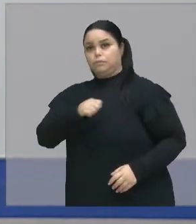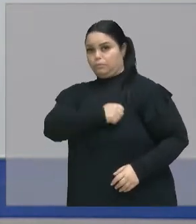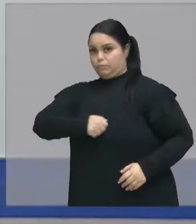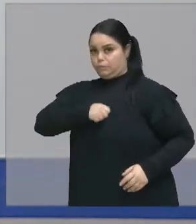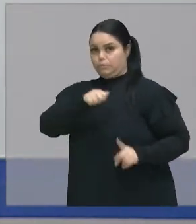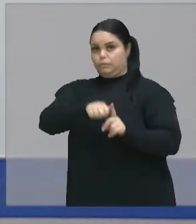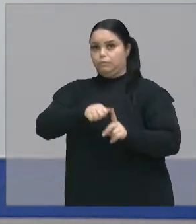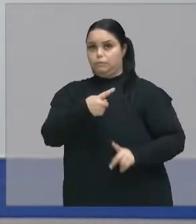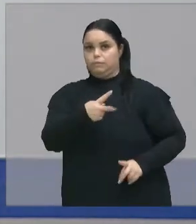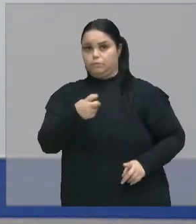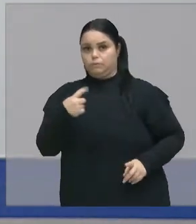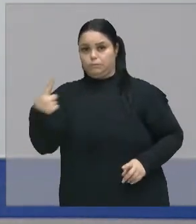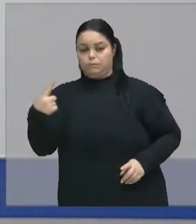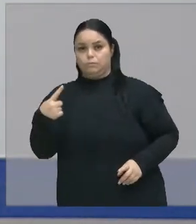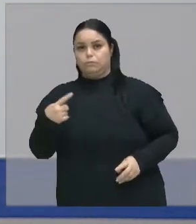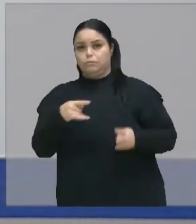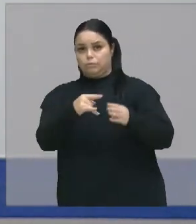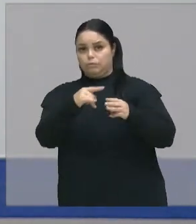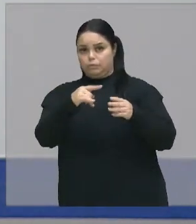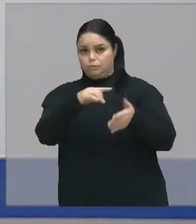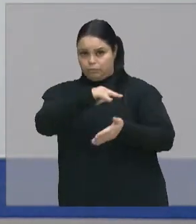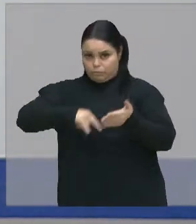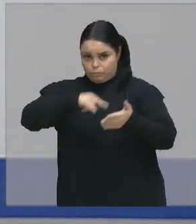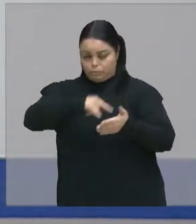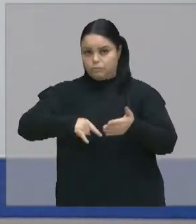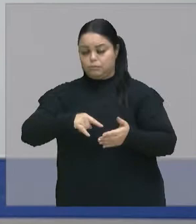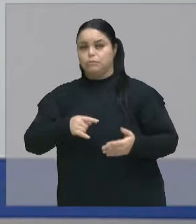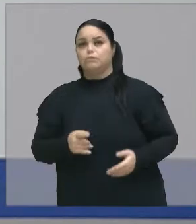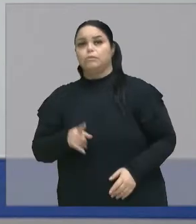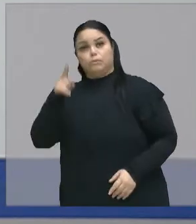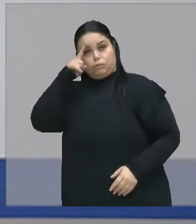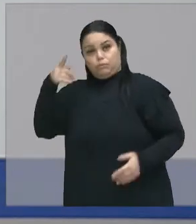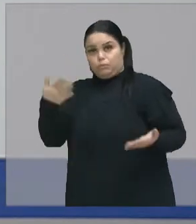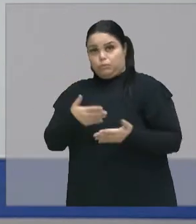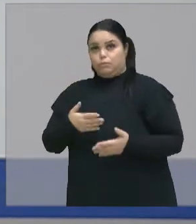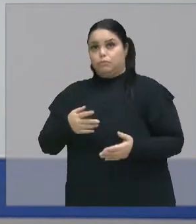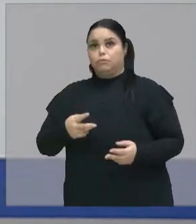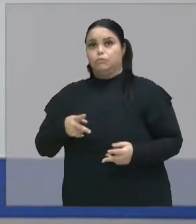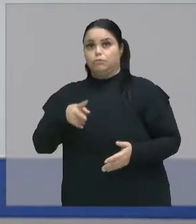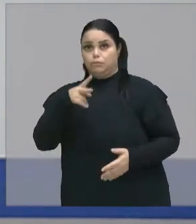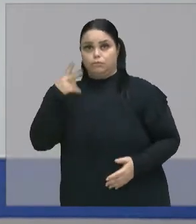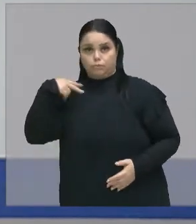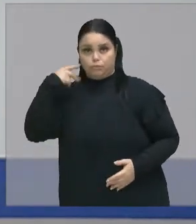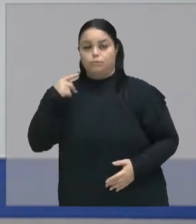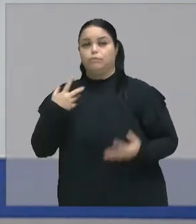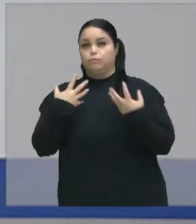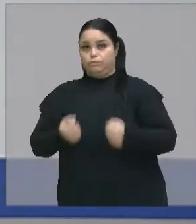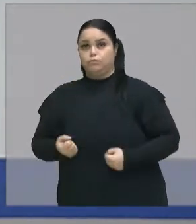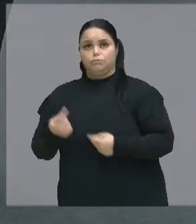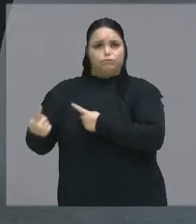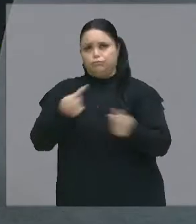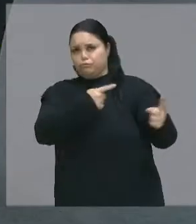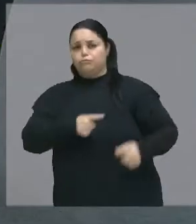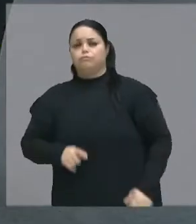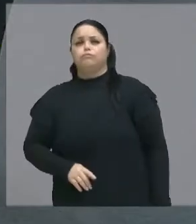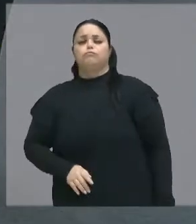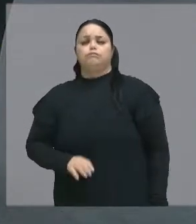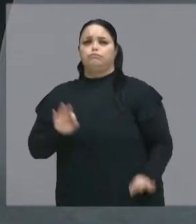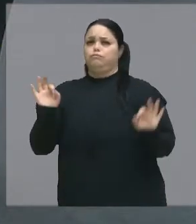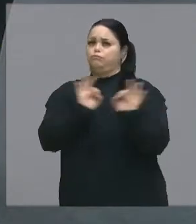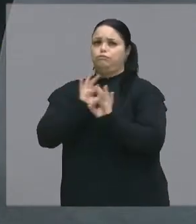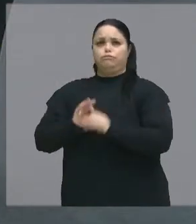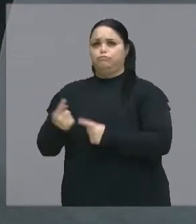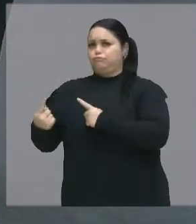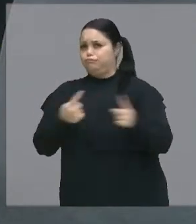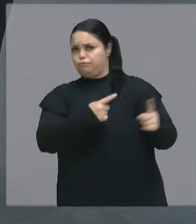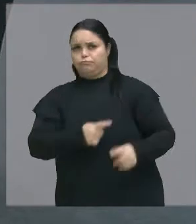bem como os documentos inseridos nesta data. Vereadores favoráveis, permaneçam como estão. Os contrários, se manifestem. Nenhuma